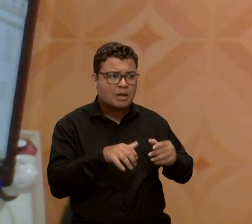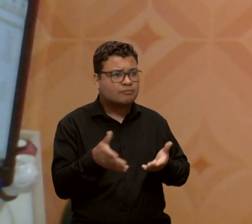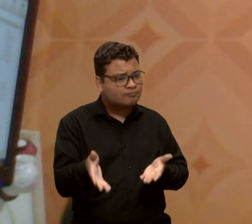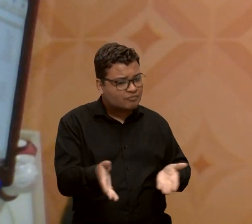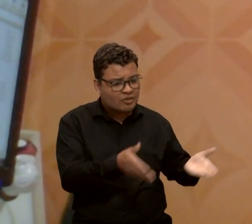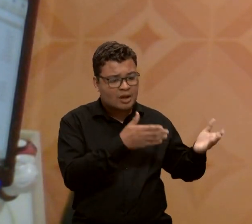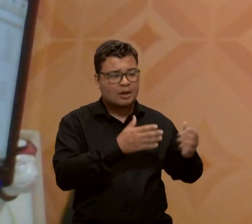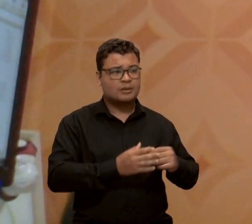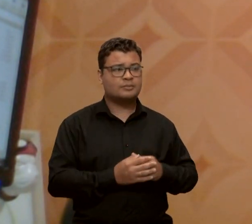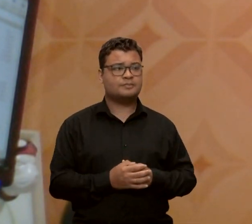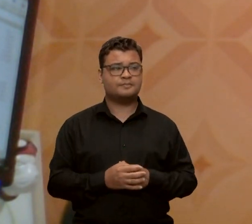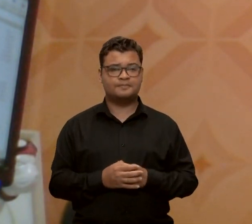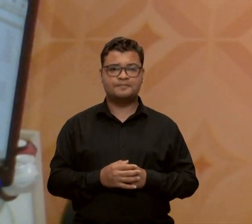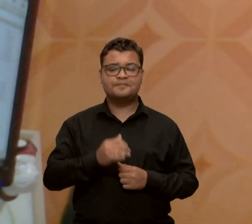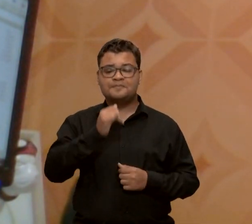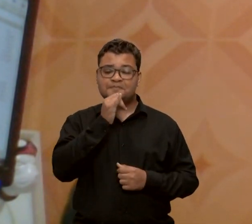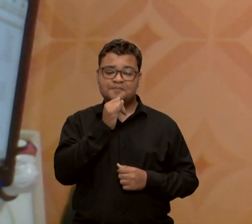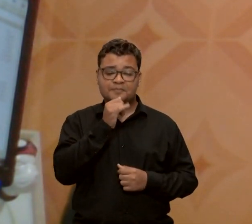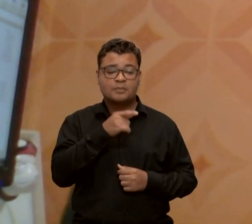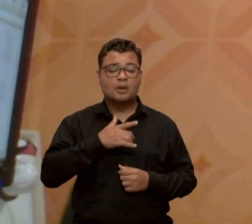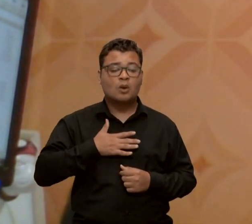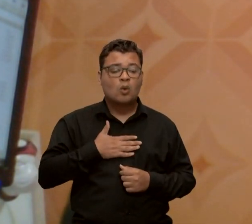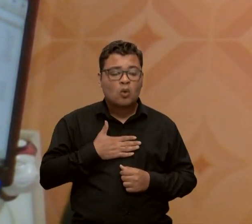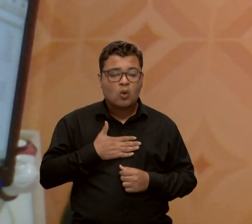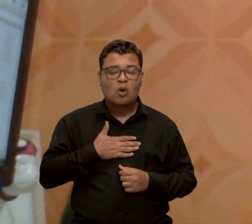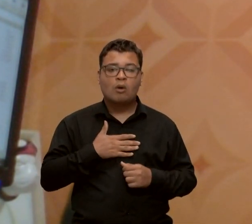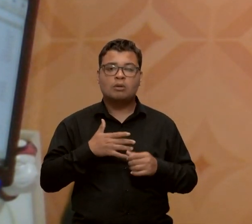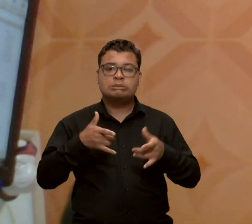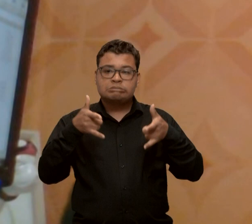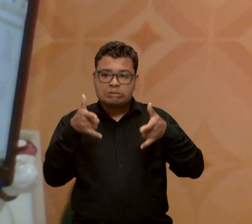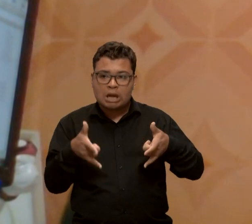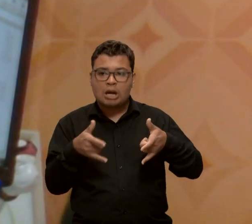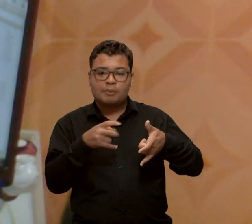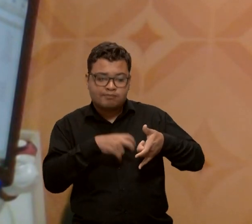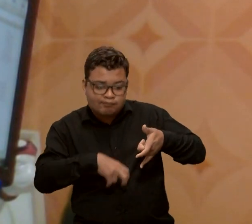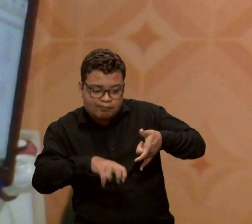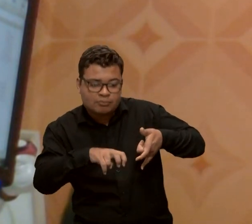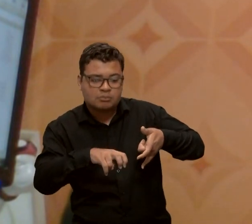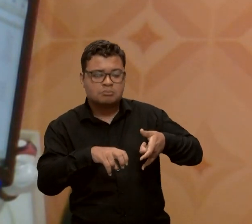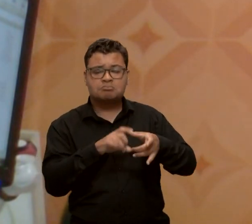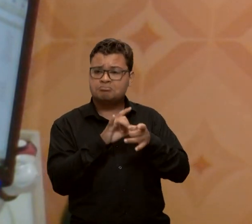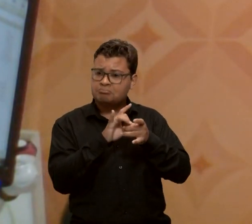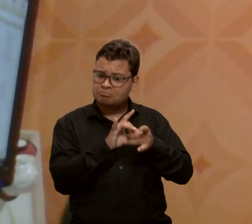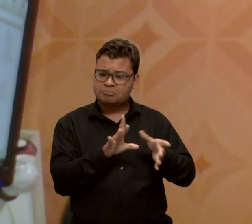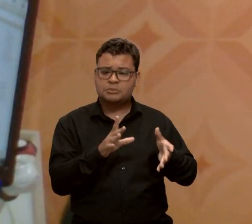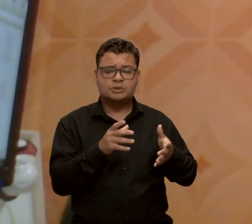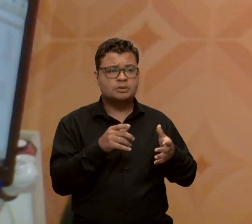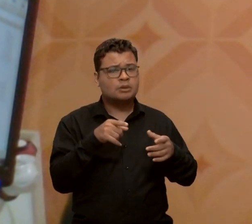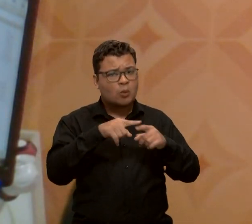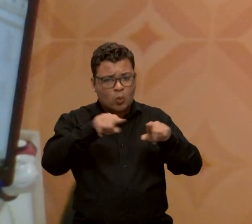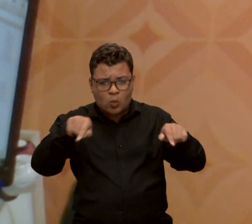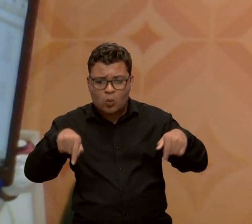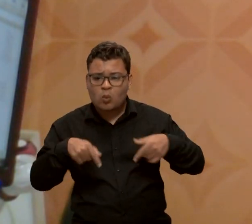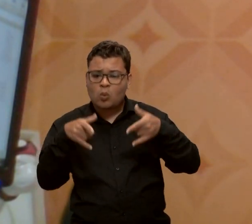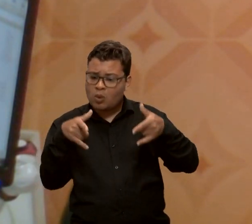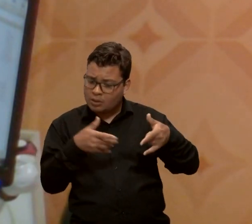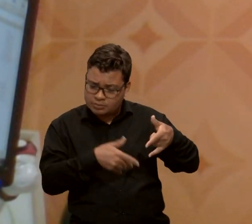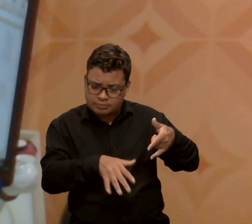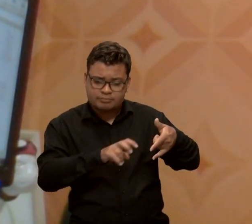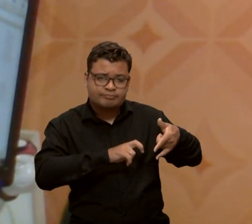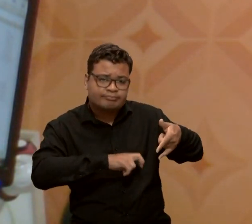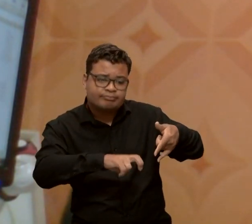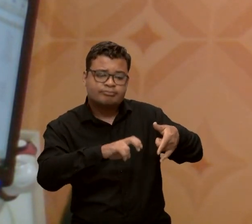por exemplo, se ele se sente bem indo para debaixo da cama, deixa ele ter acesso ao quarto, à cama que ele